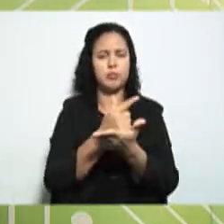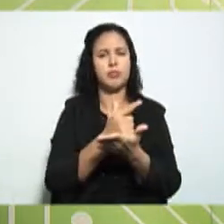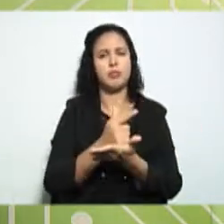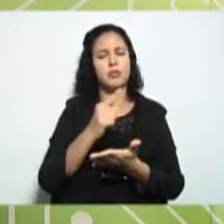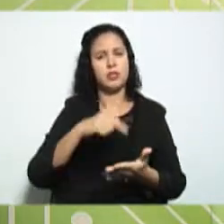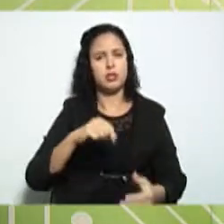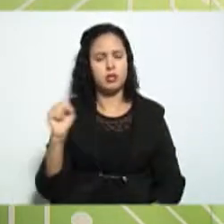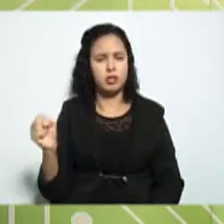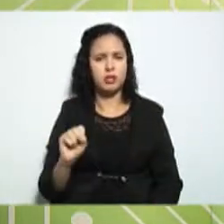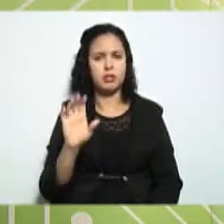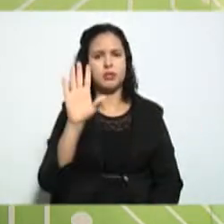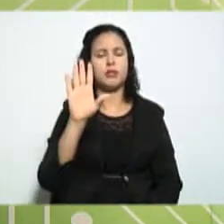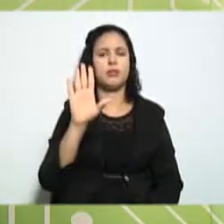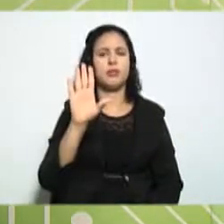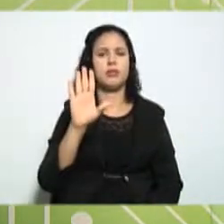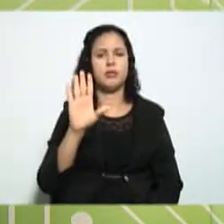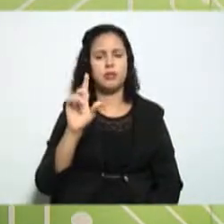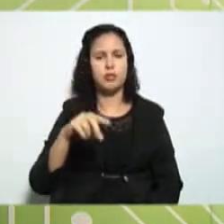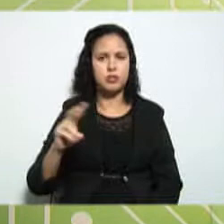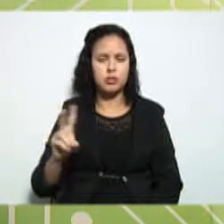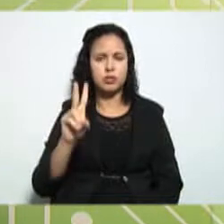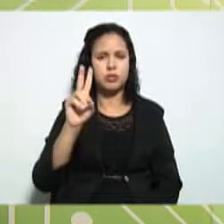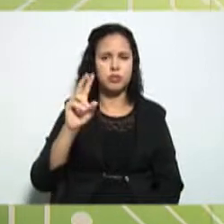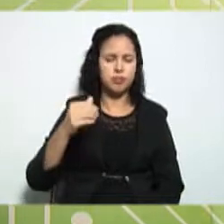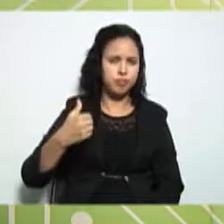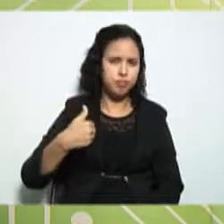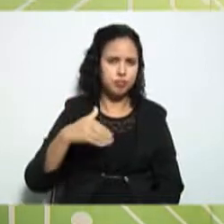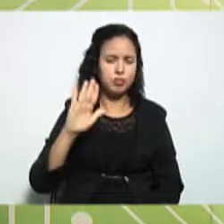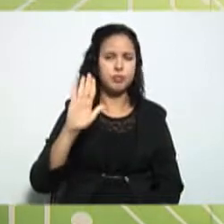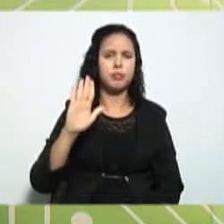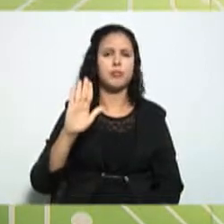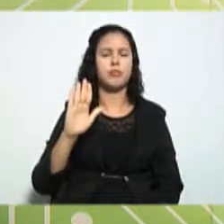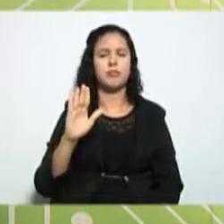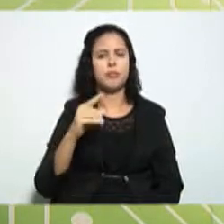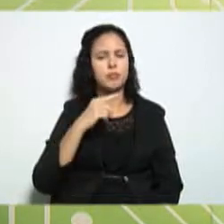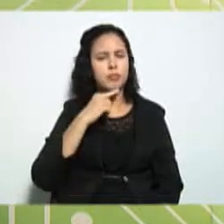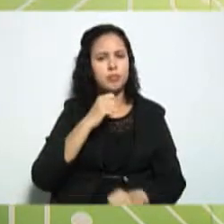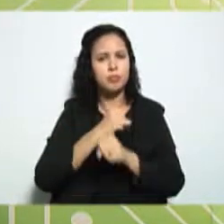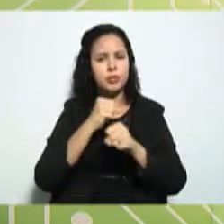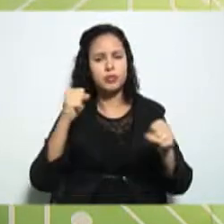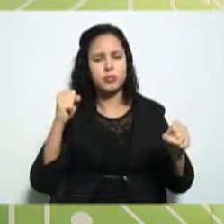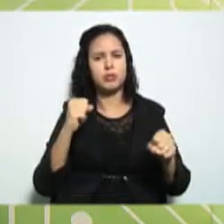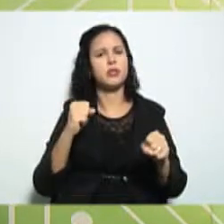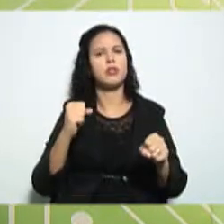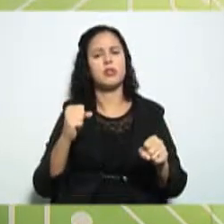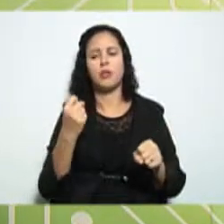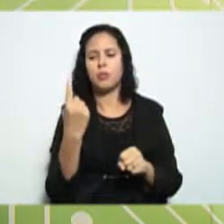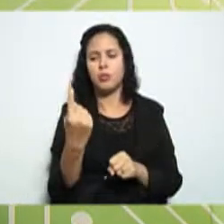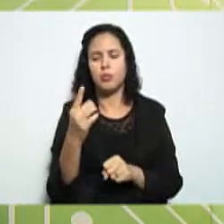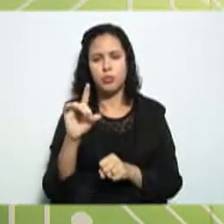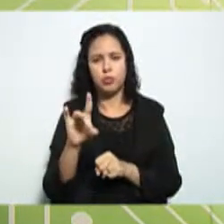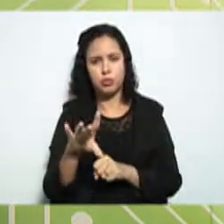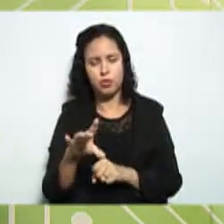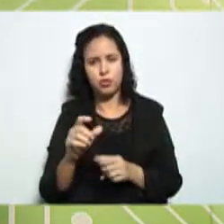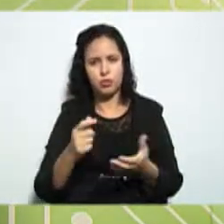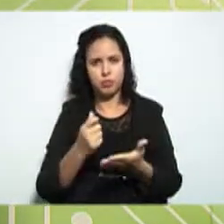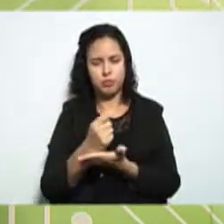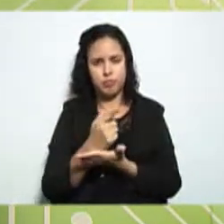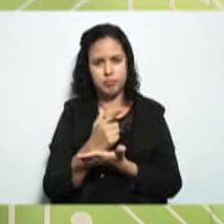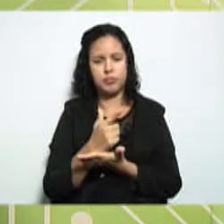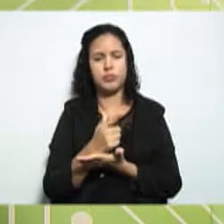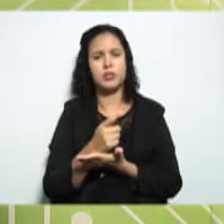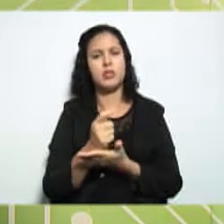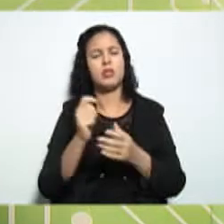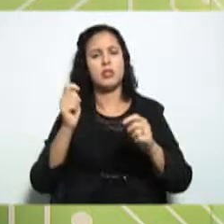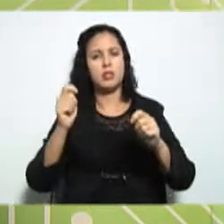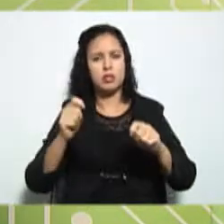sendo muito caro. E o valor é tão alto que seja proibitivo para alguns produtores. O que nós temos aqui é a possibilidade